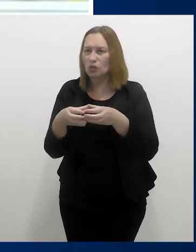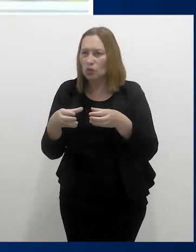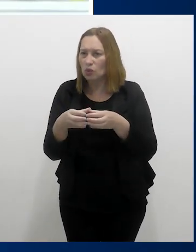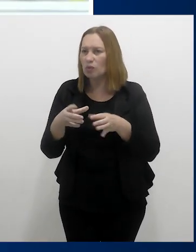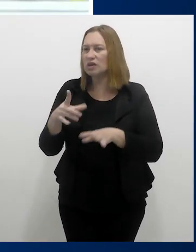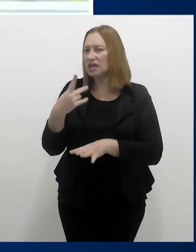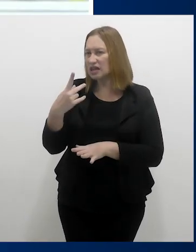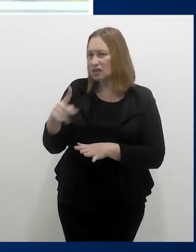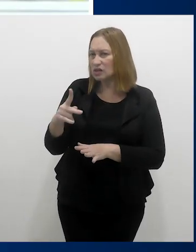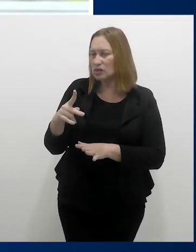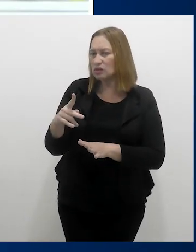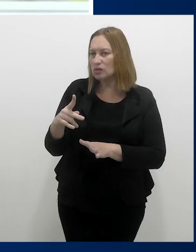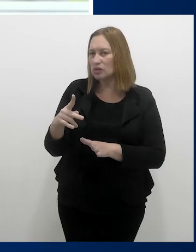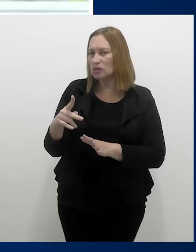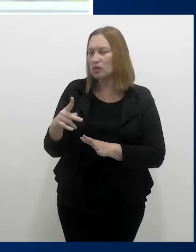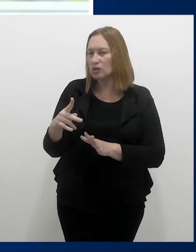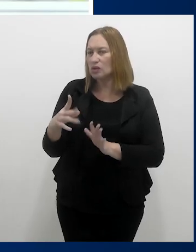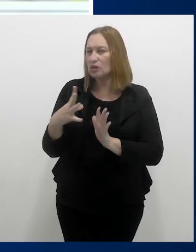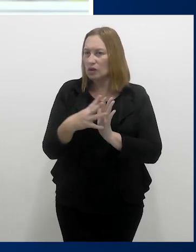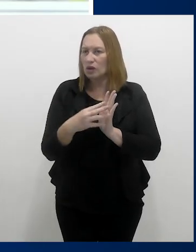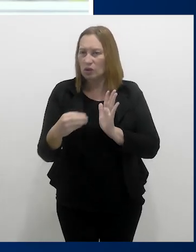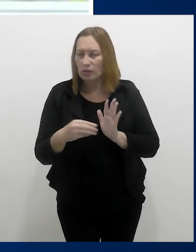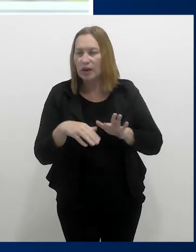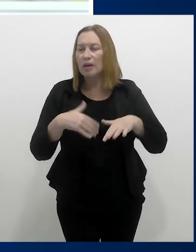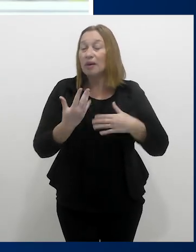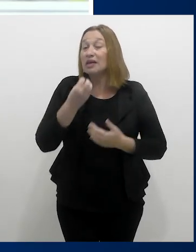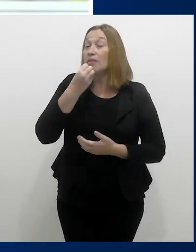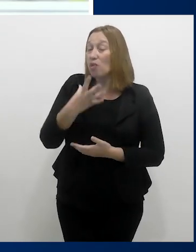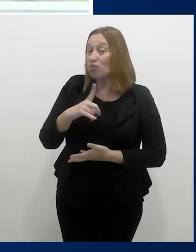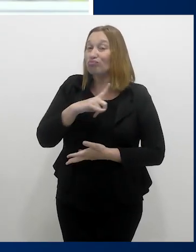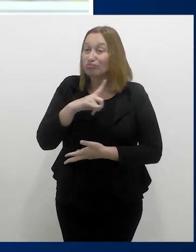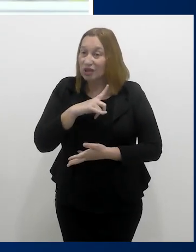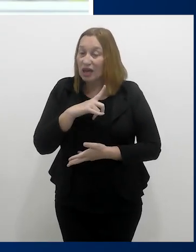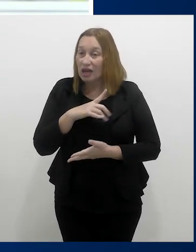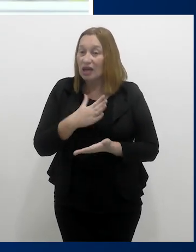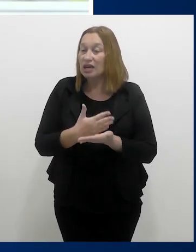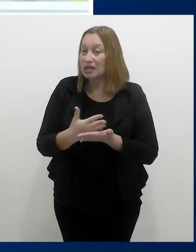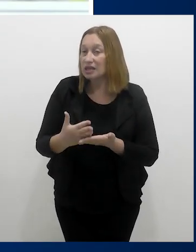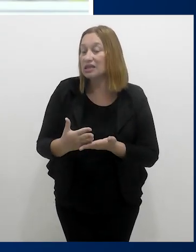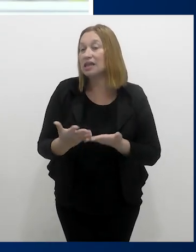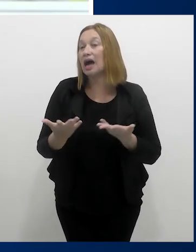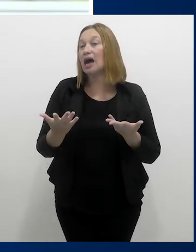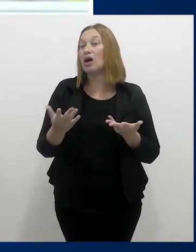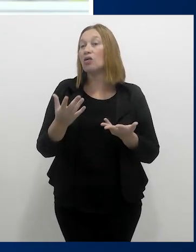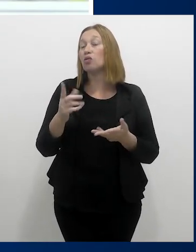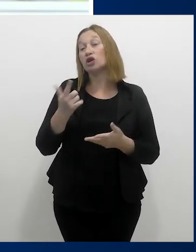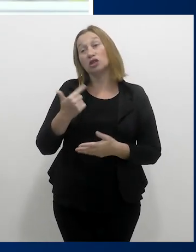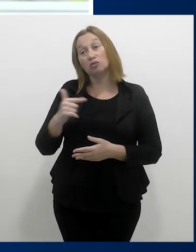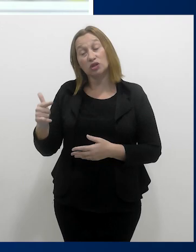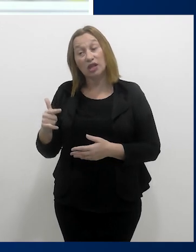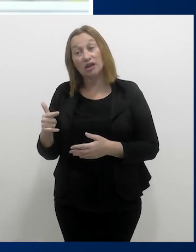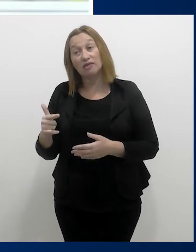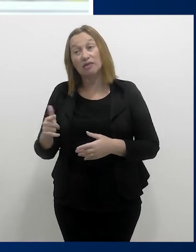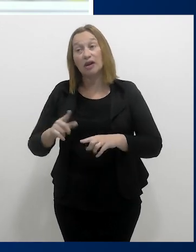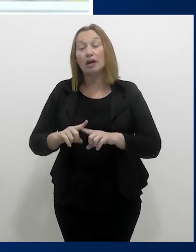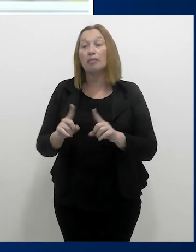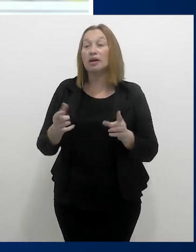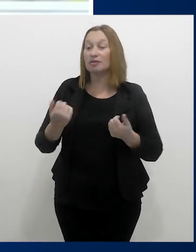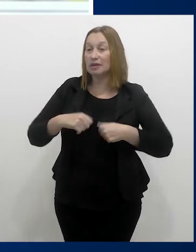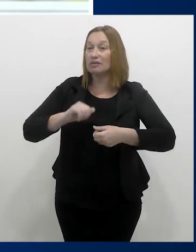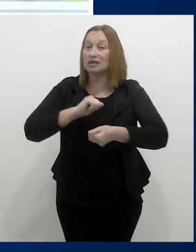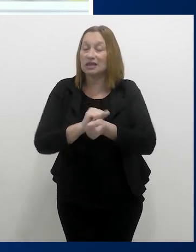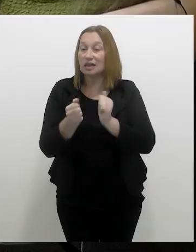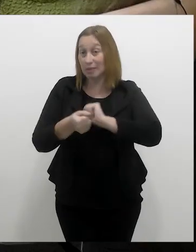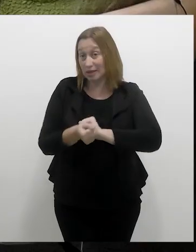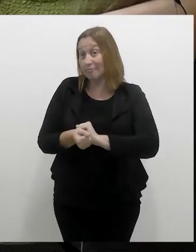cada grupo tem a sua cara, a sua marca. Mas é bom ter por onde começar, porque a gente não teve, e aí a gente teve